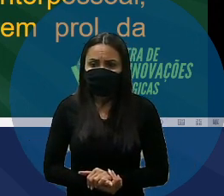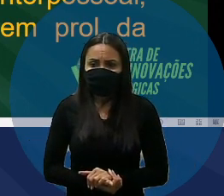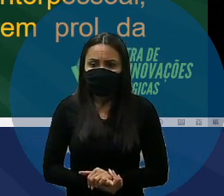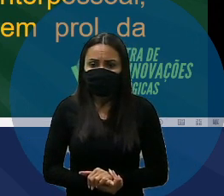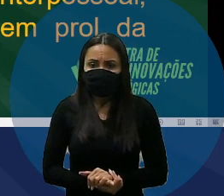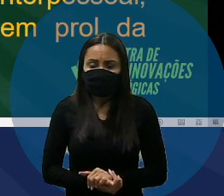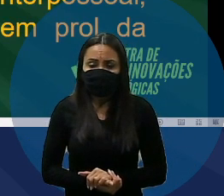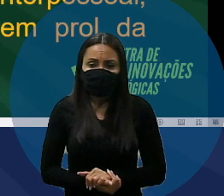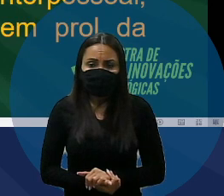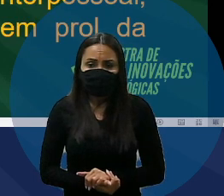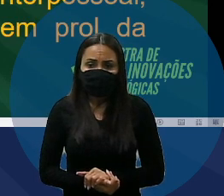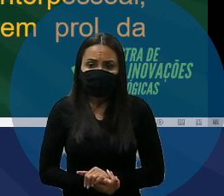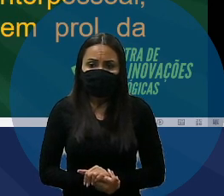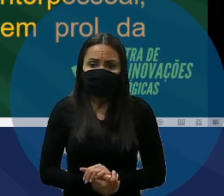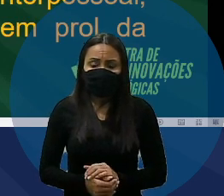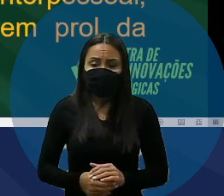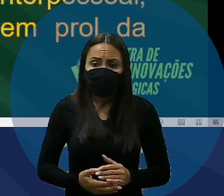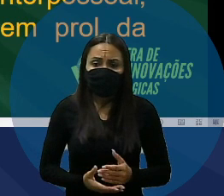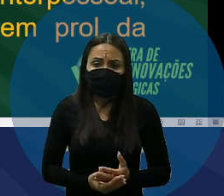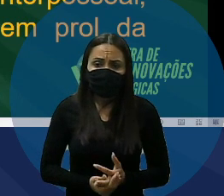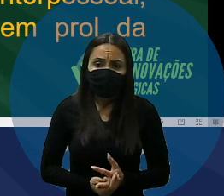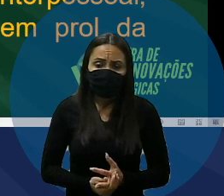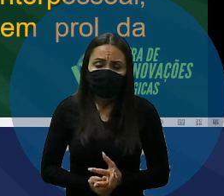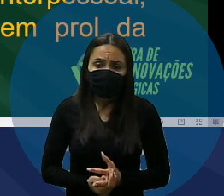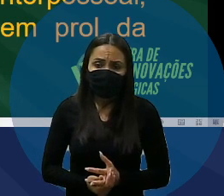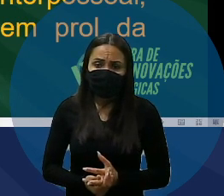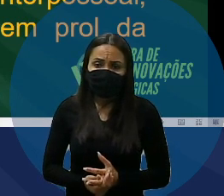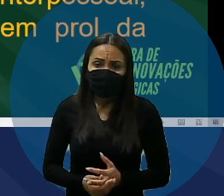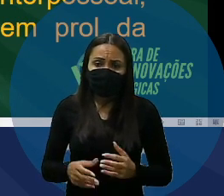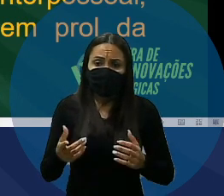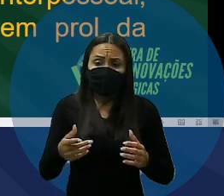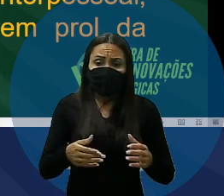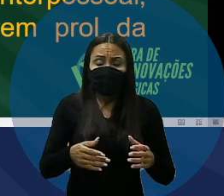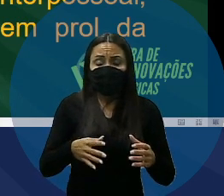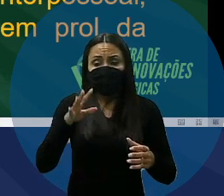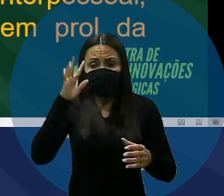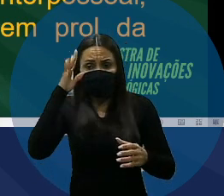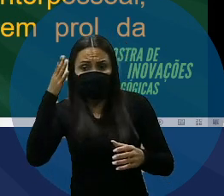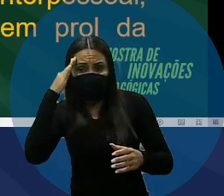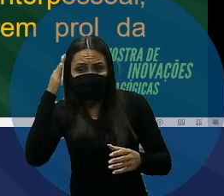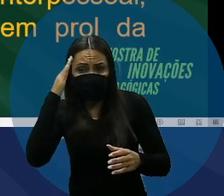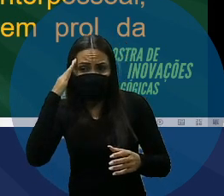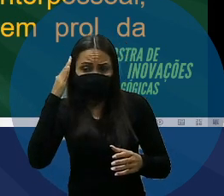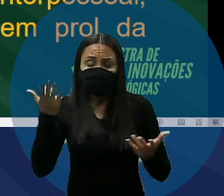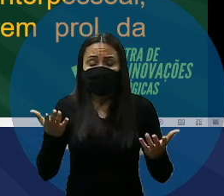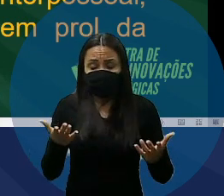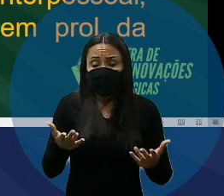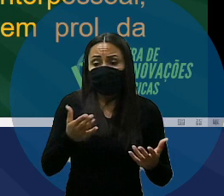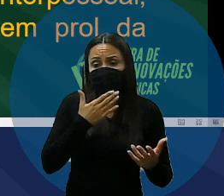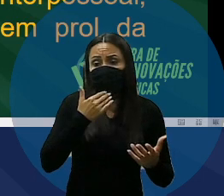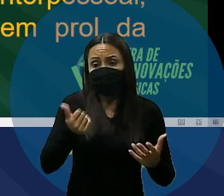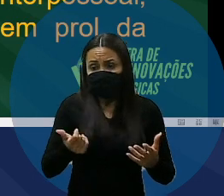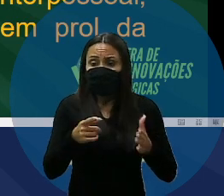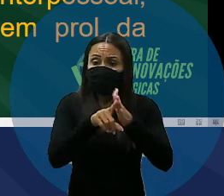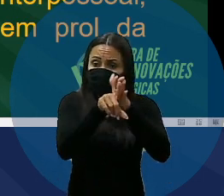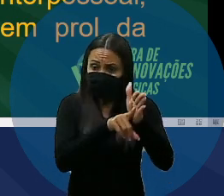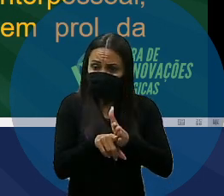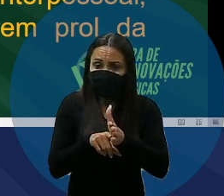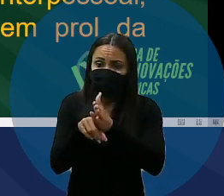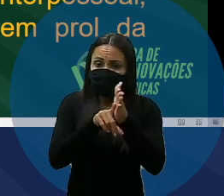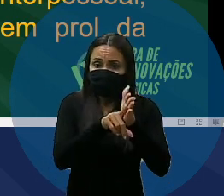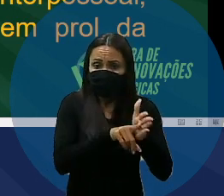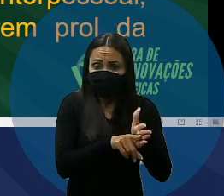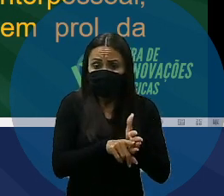em sala, em debate, chegaram à conclusão que vale muito a pena fazer essa pesquisa e que